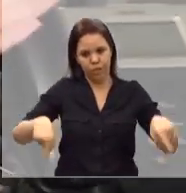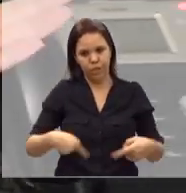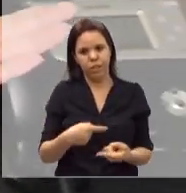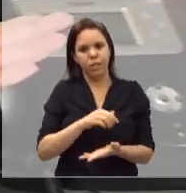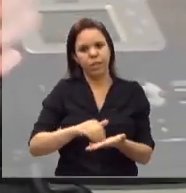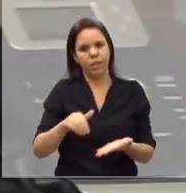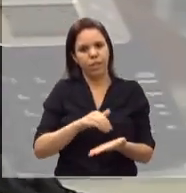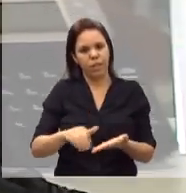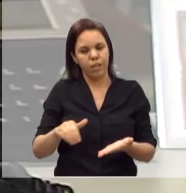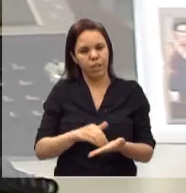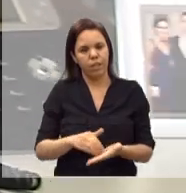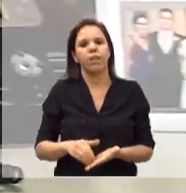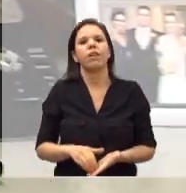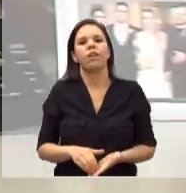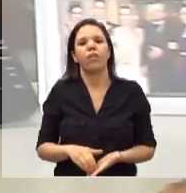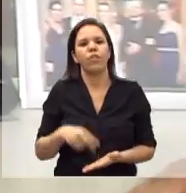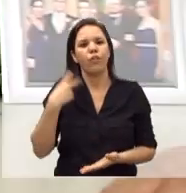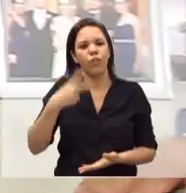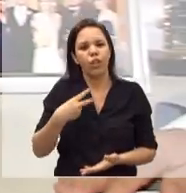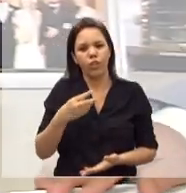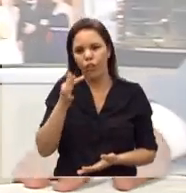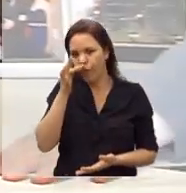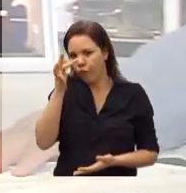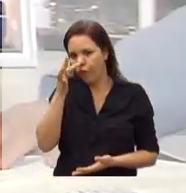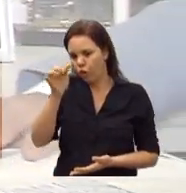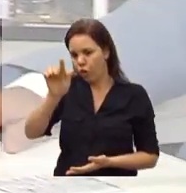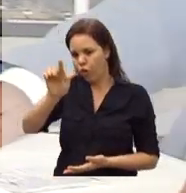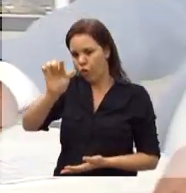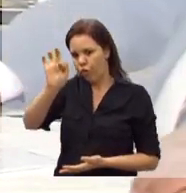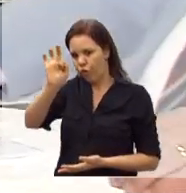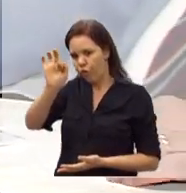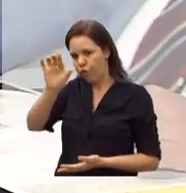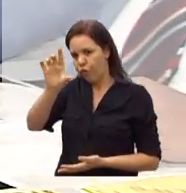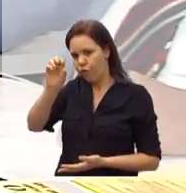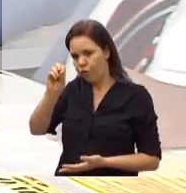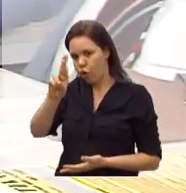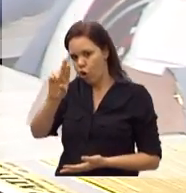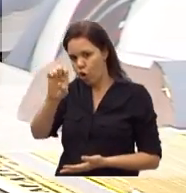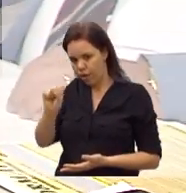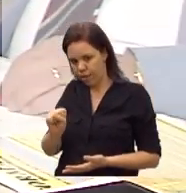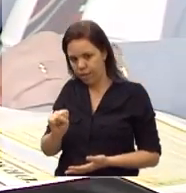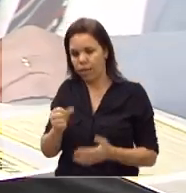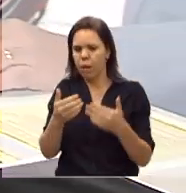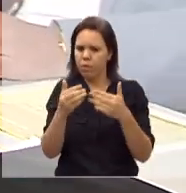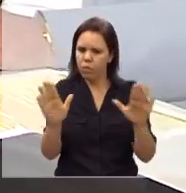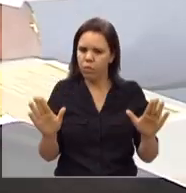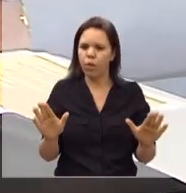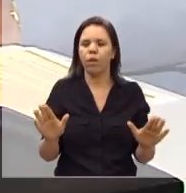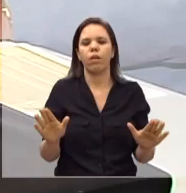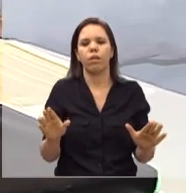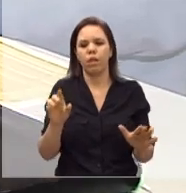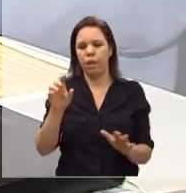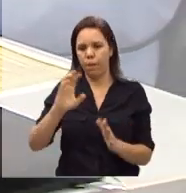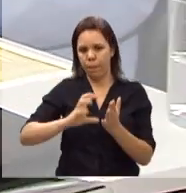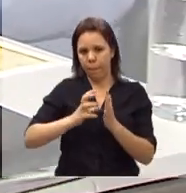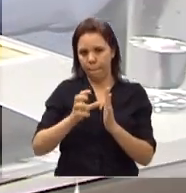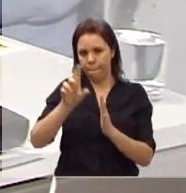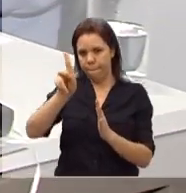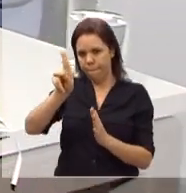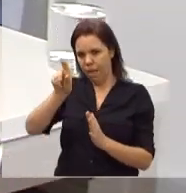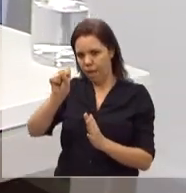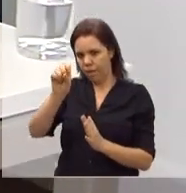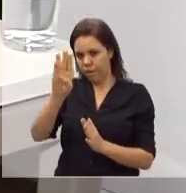vereador Antônio Flores, ele que é do PSB e abriu aí as portas para falar com a gente, explicar um pouquinho como que é, né, a sua